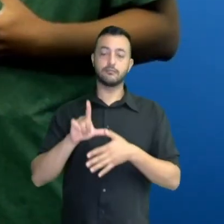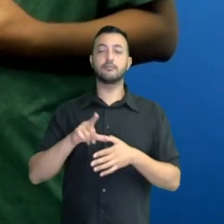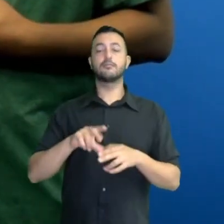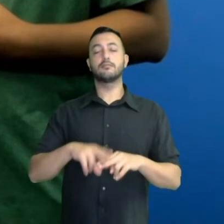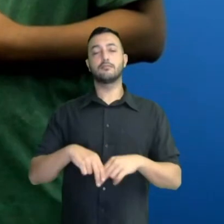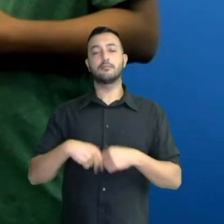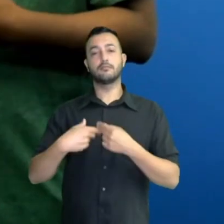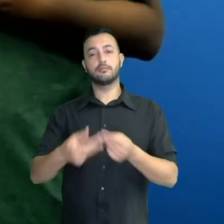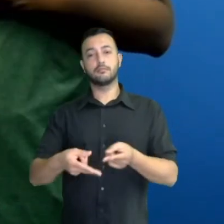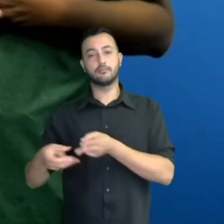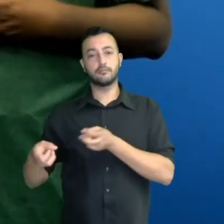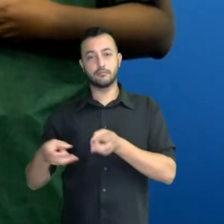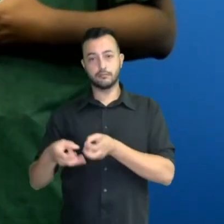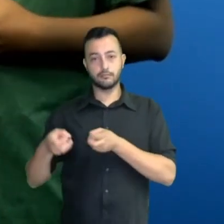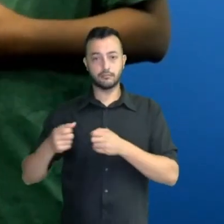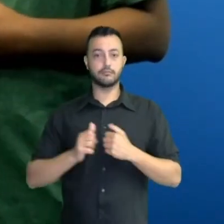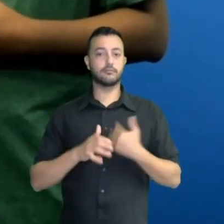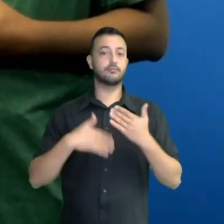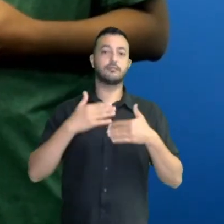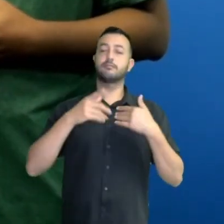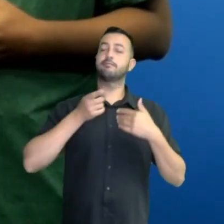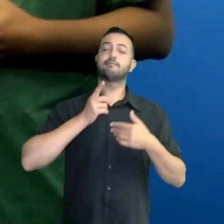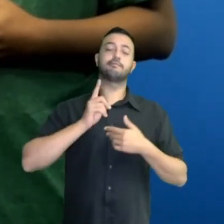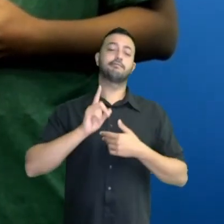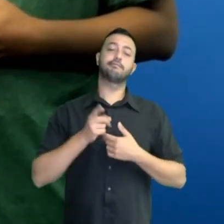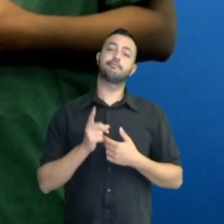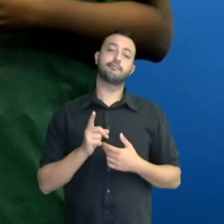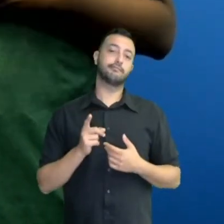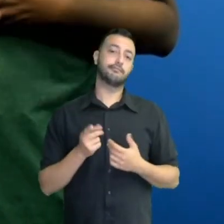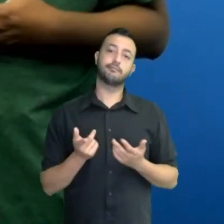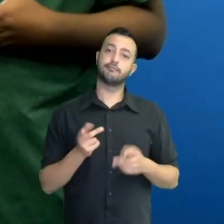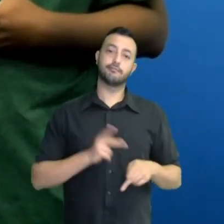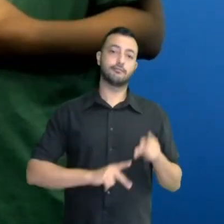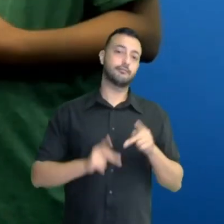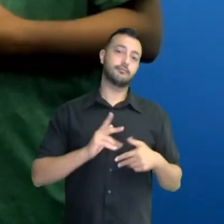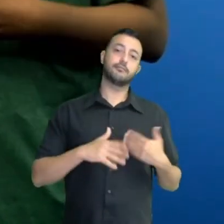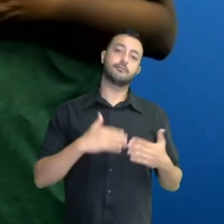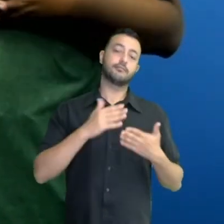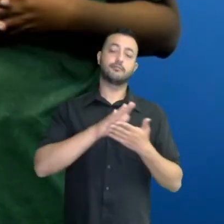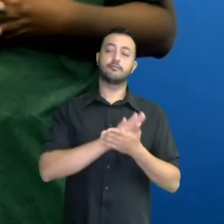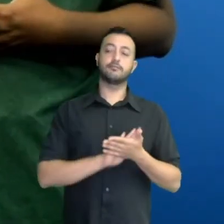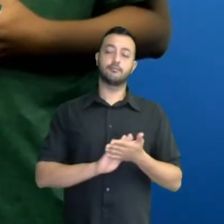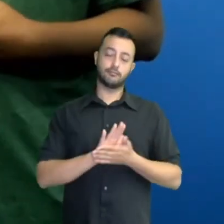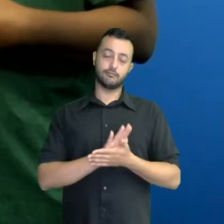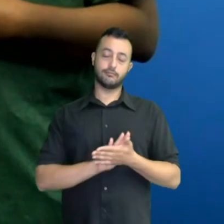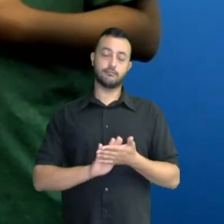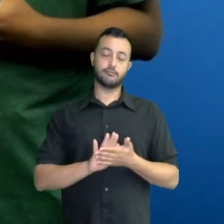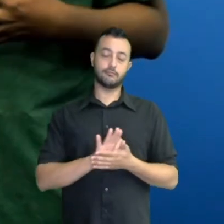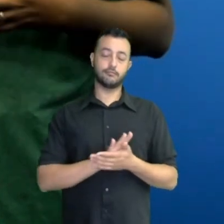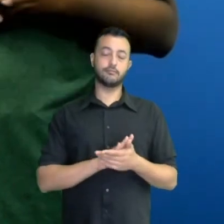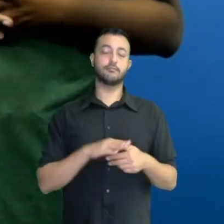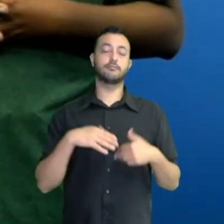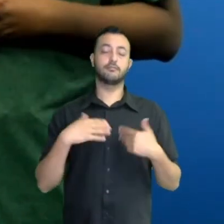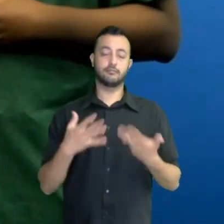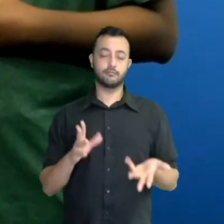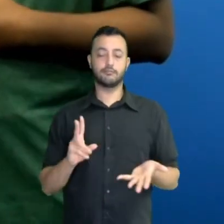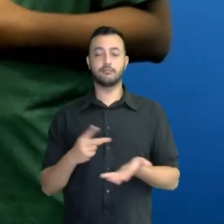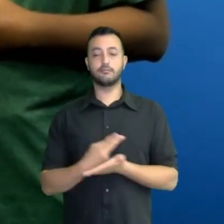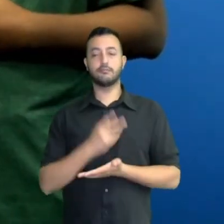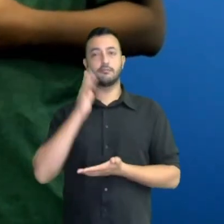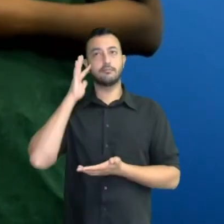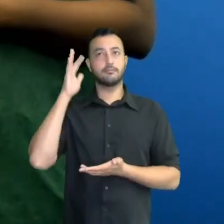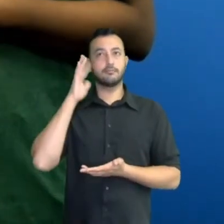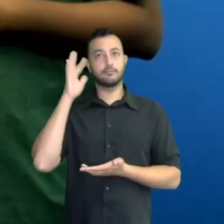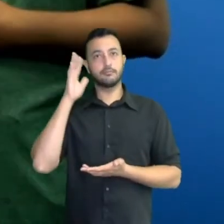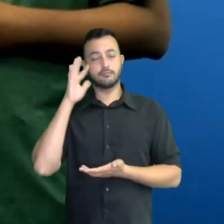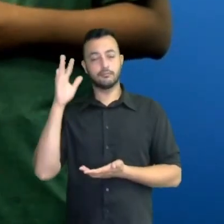de exploração e não desenvolvimento de povoamento, que trouxe esse desenvolvimento. E isso deixa reflexão muito